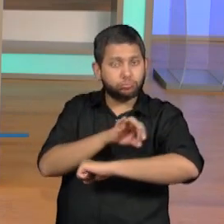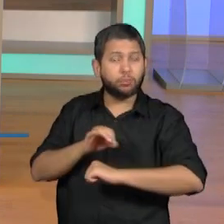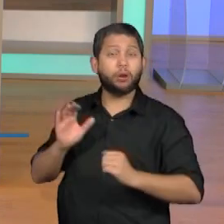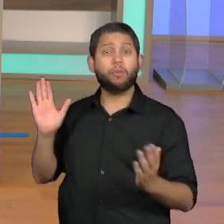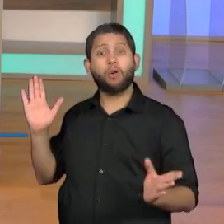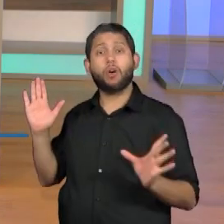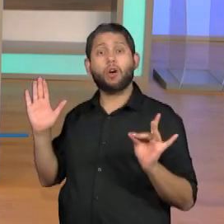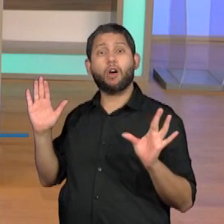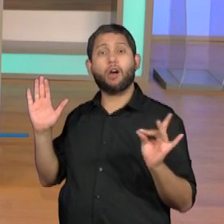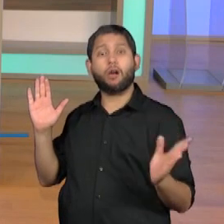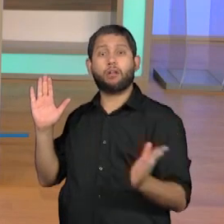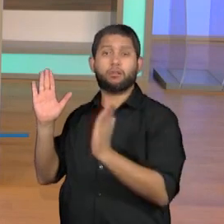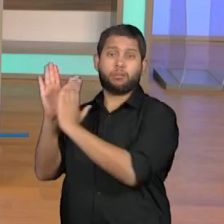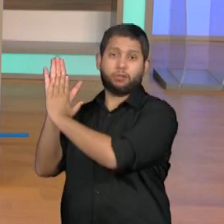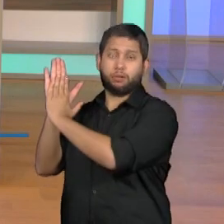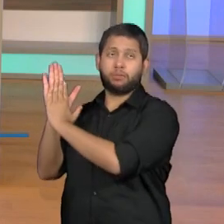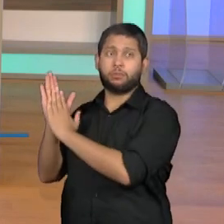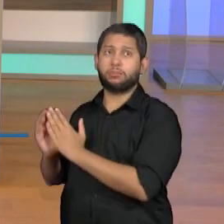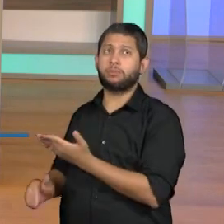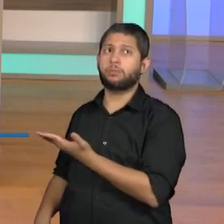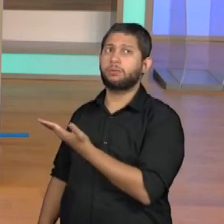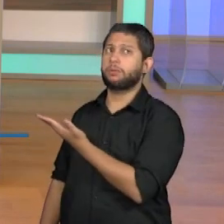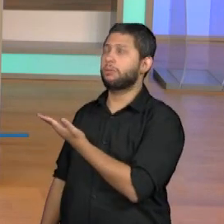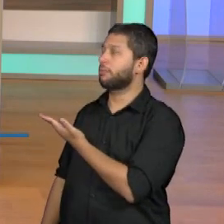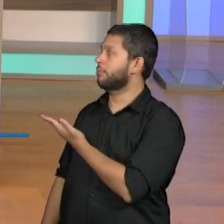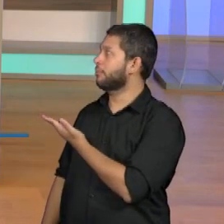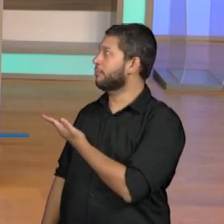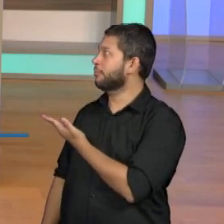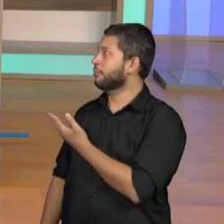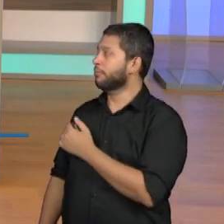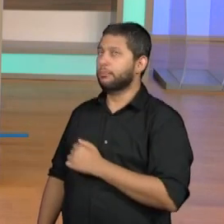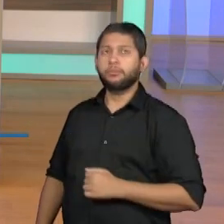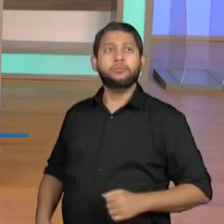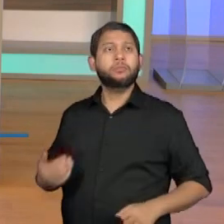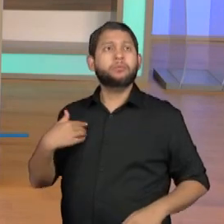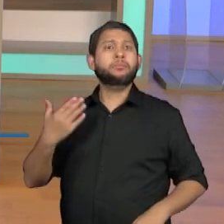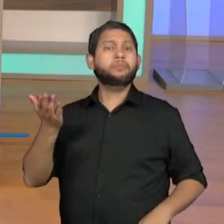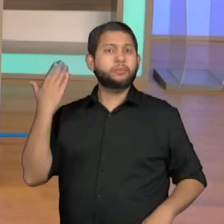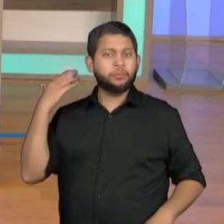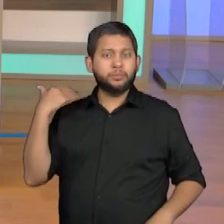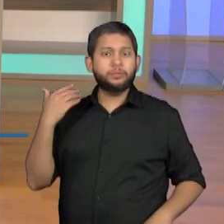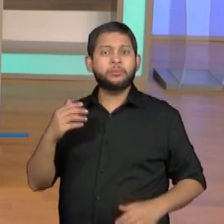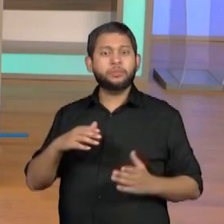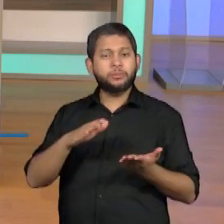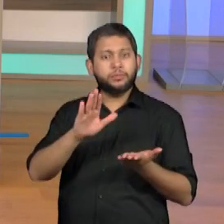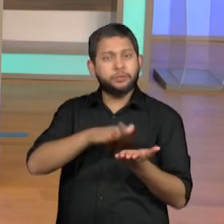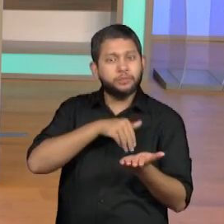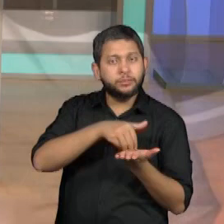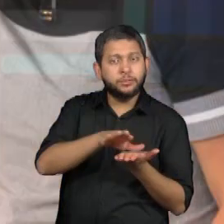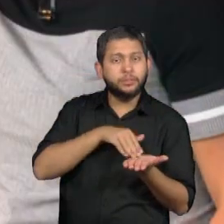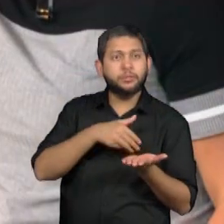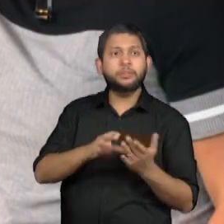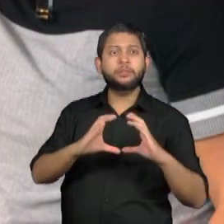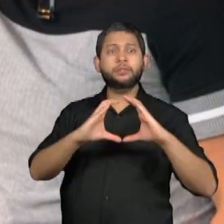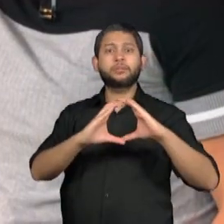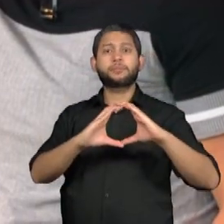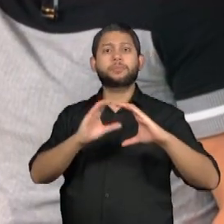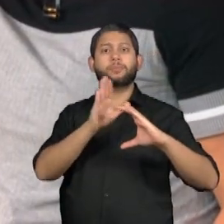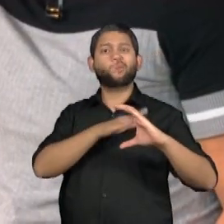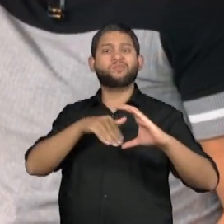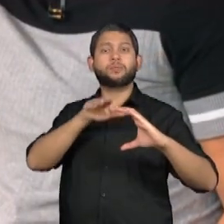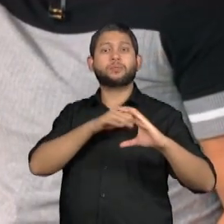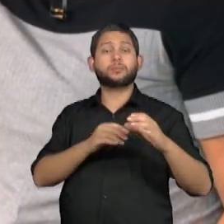carimbo. Olha só, eu já tinha produzido esse círculo com